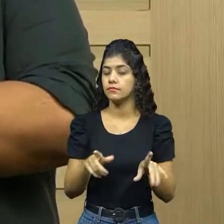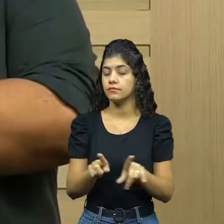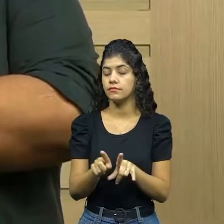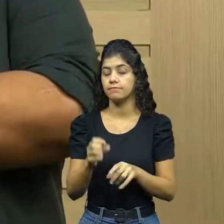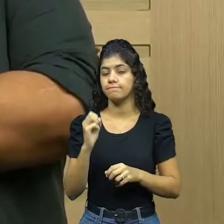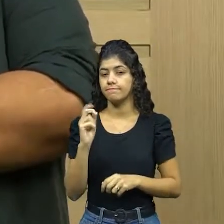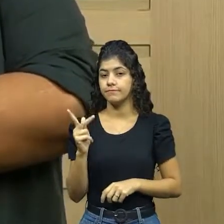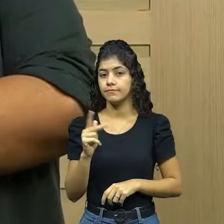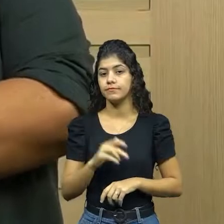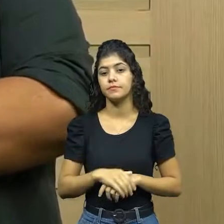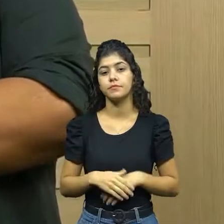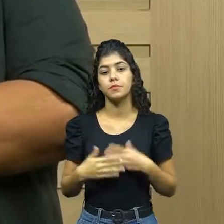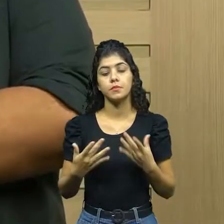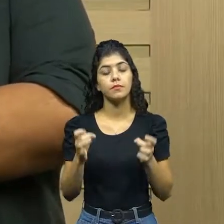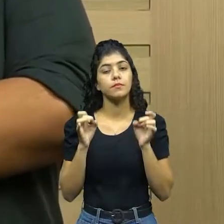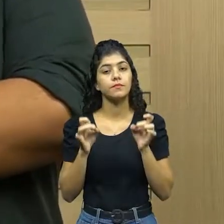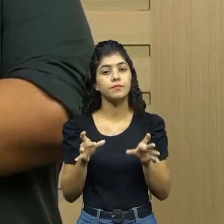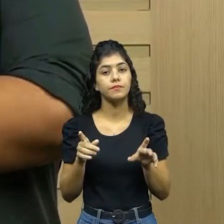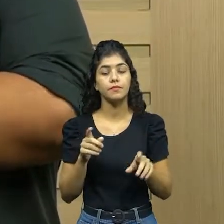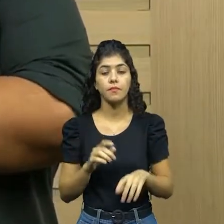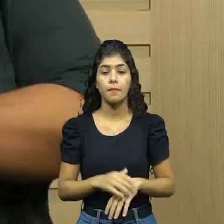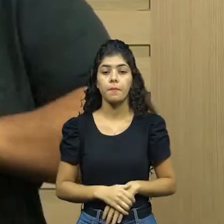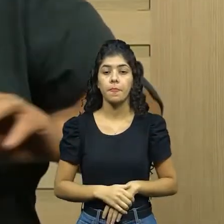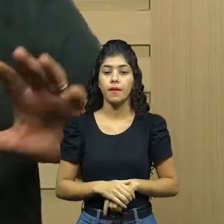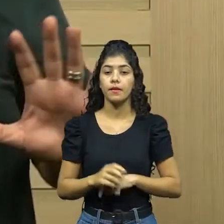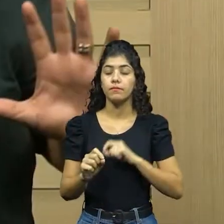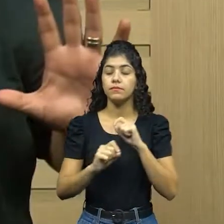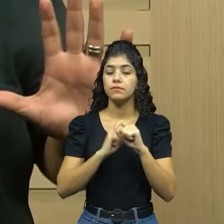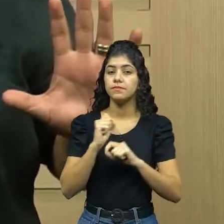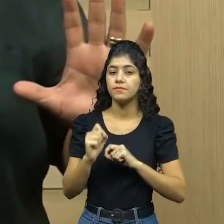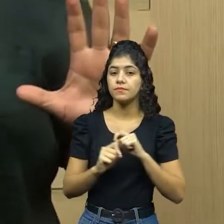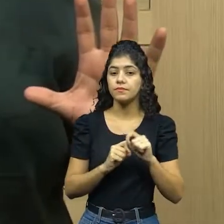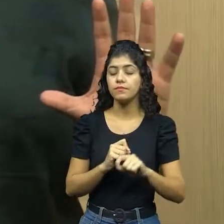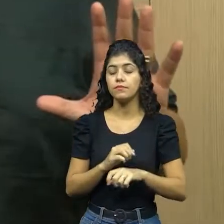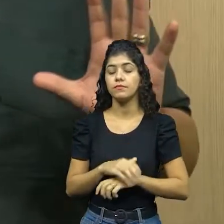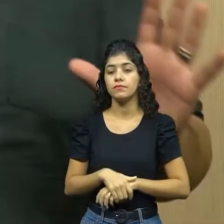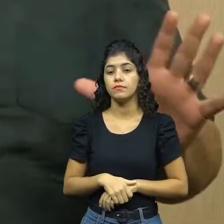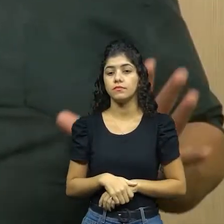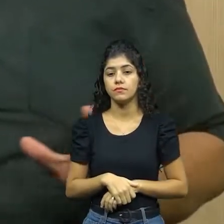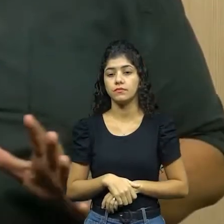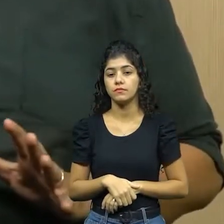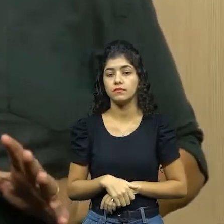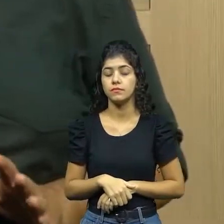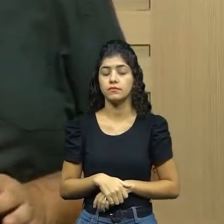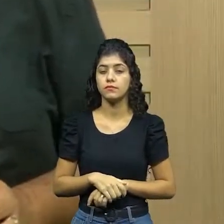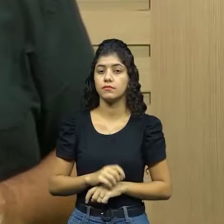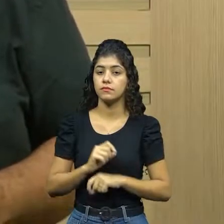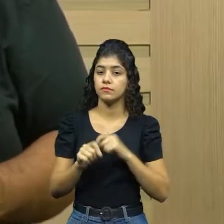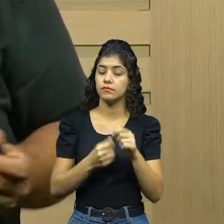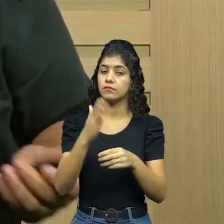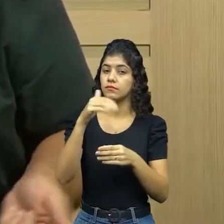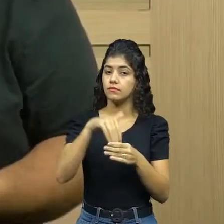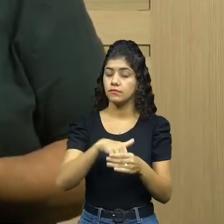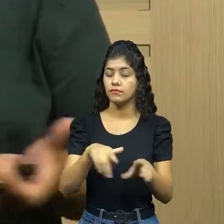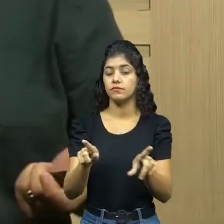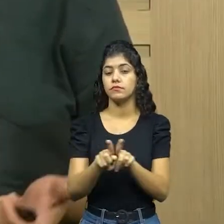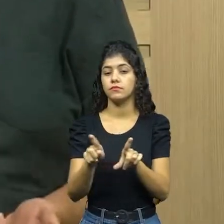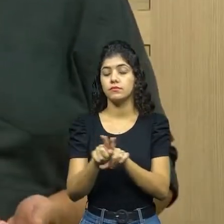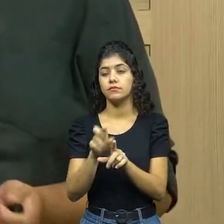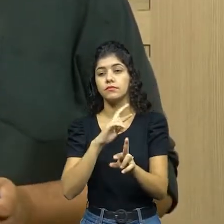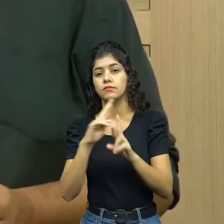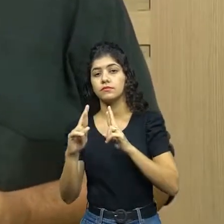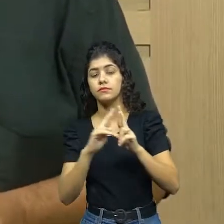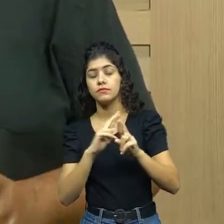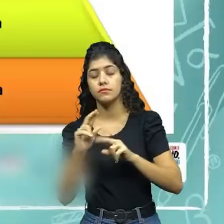bom? E a venda. E é o grande paradoxo dentro do marketing, né? Com relação